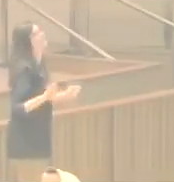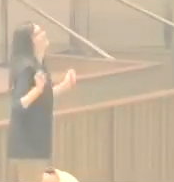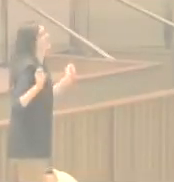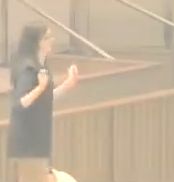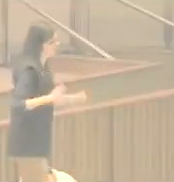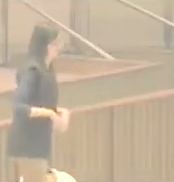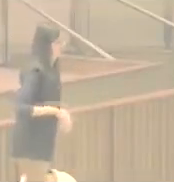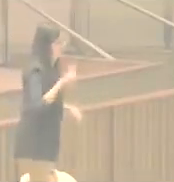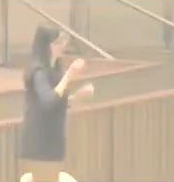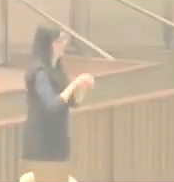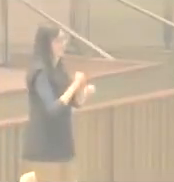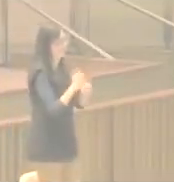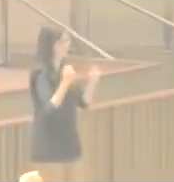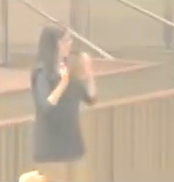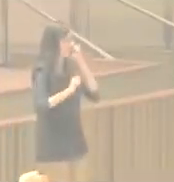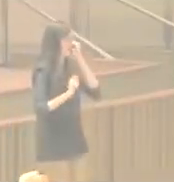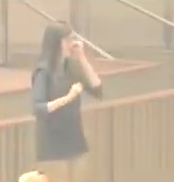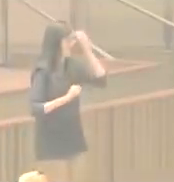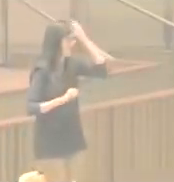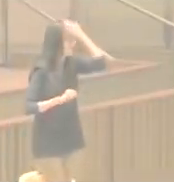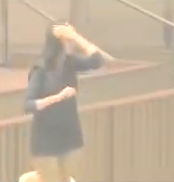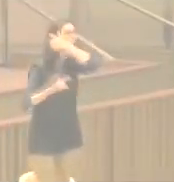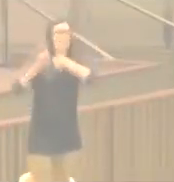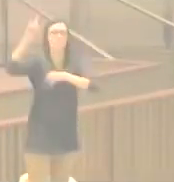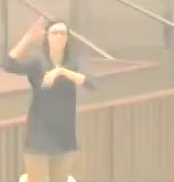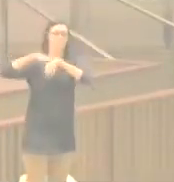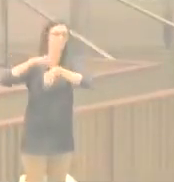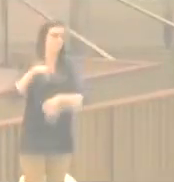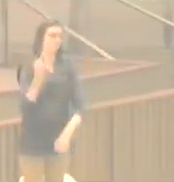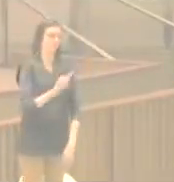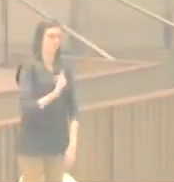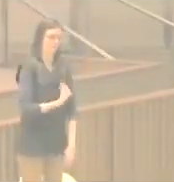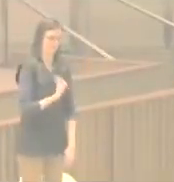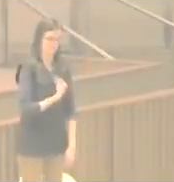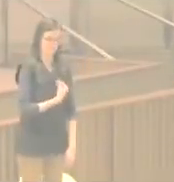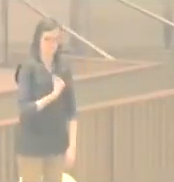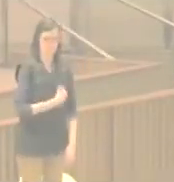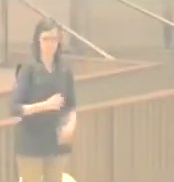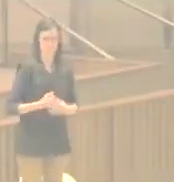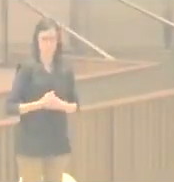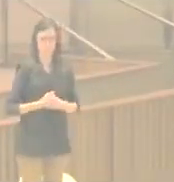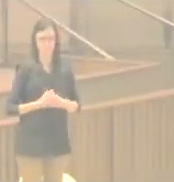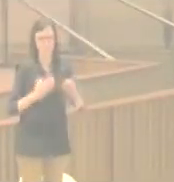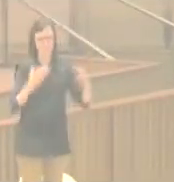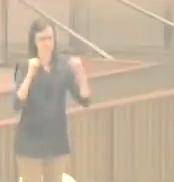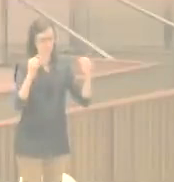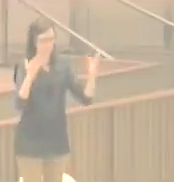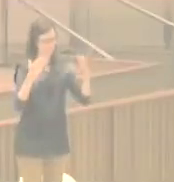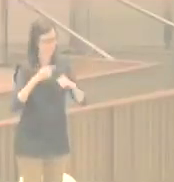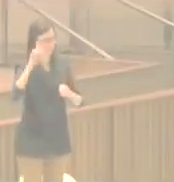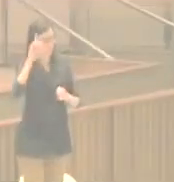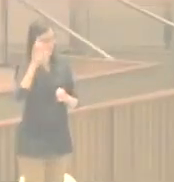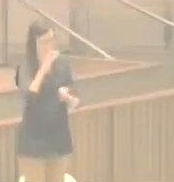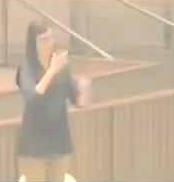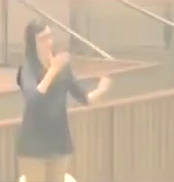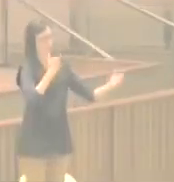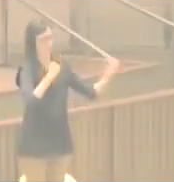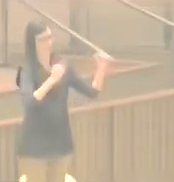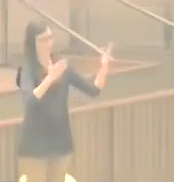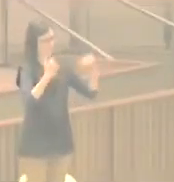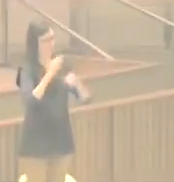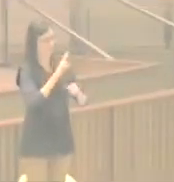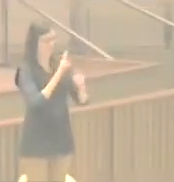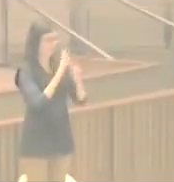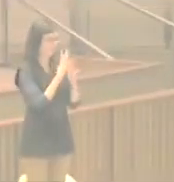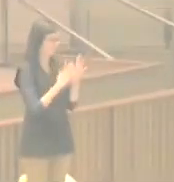o impossível Ele faz na vida da gente. Pode ver, se o Senhor está falando com você, venha para cá em